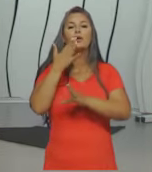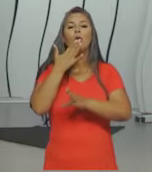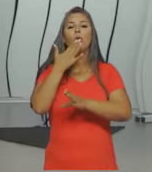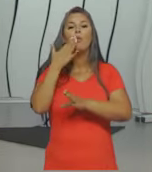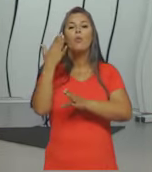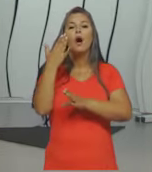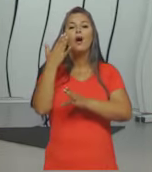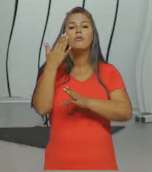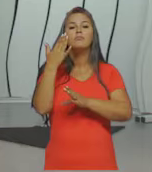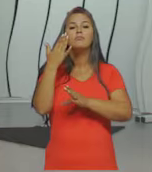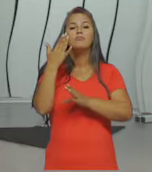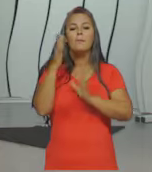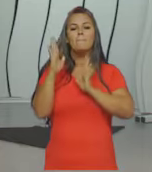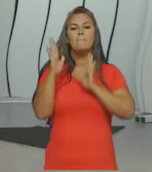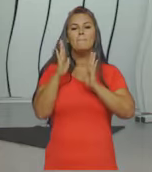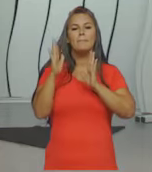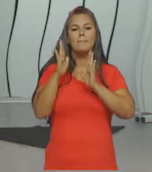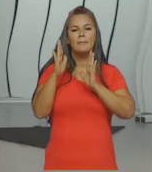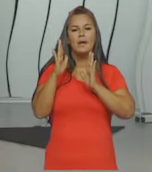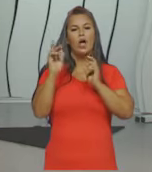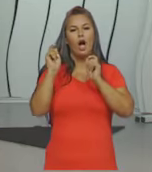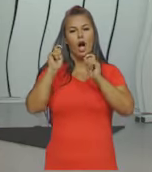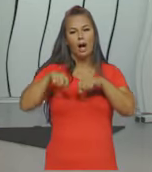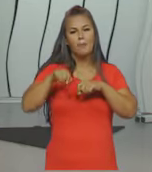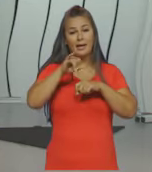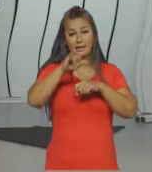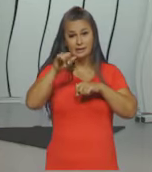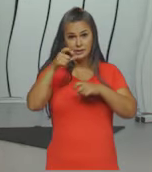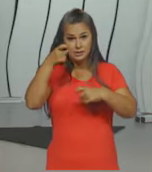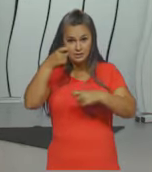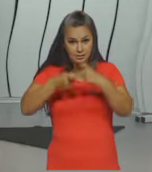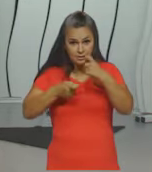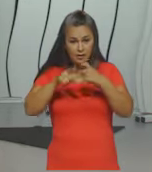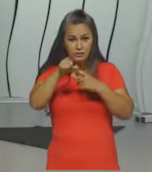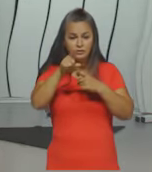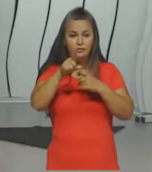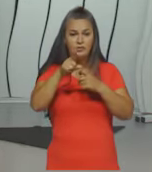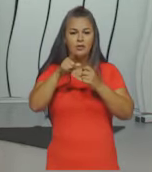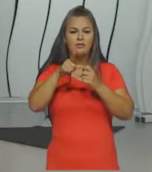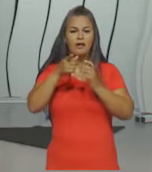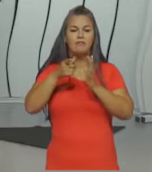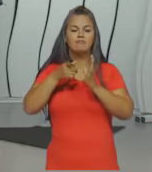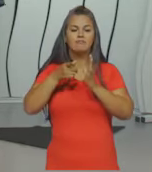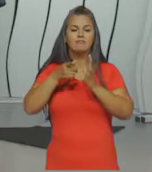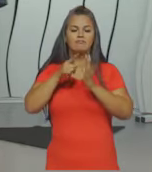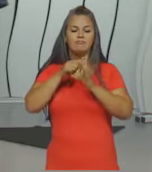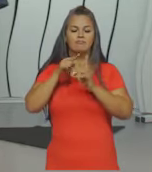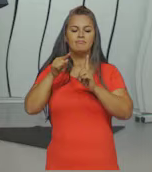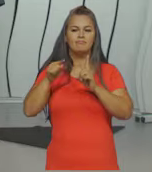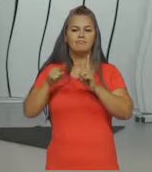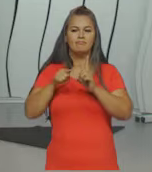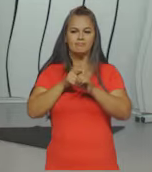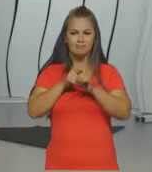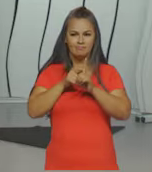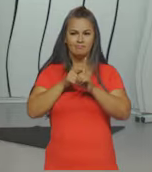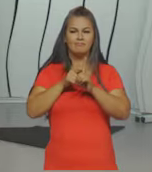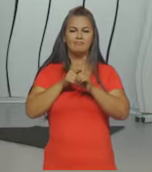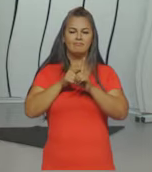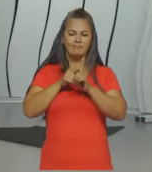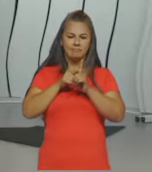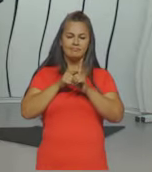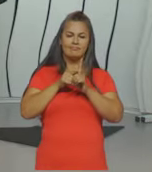para ter uma fecundação e ter um bebê, tá certo? Então, muitas